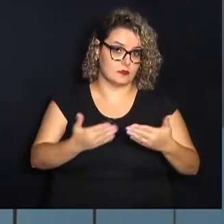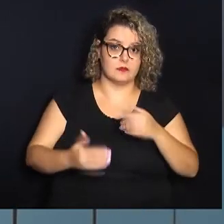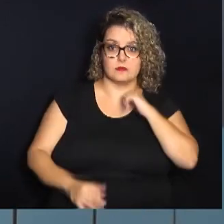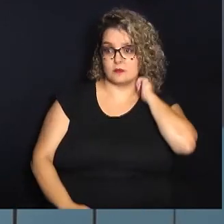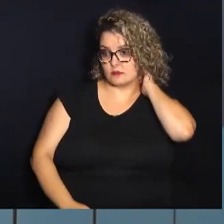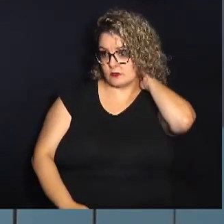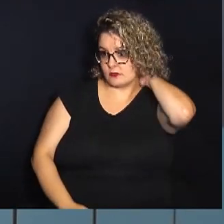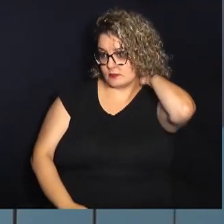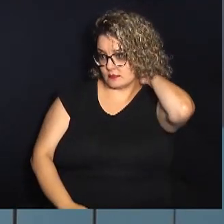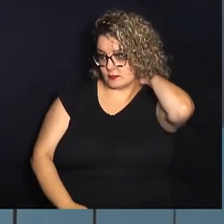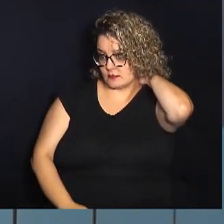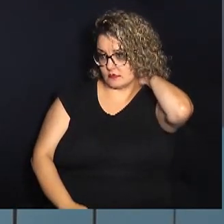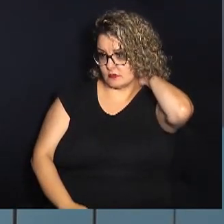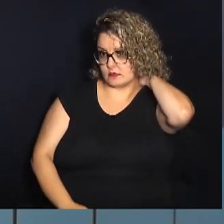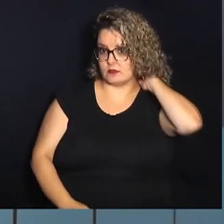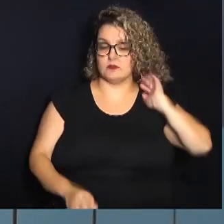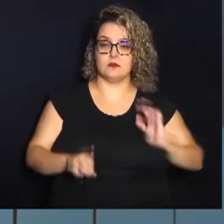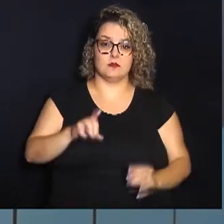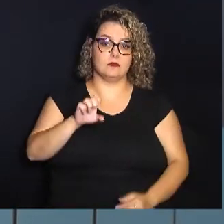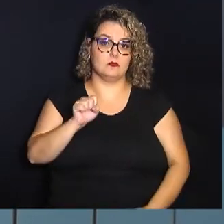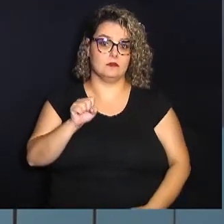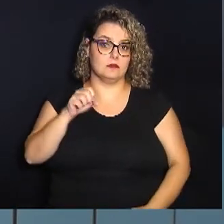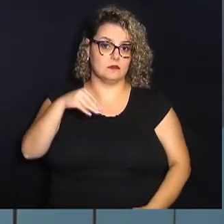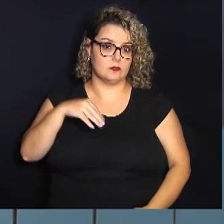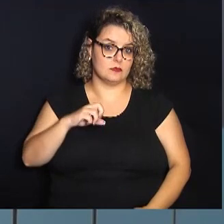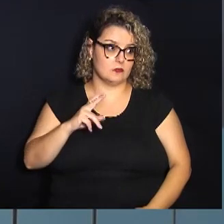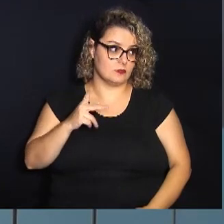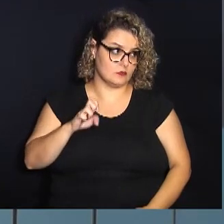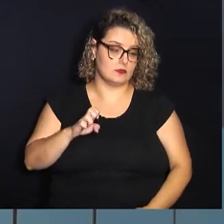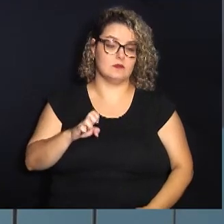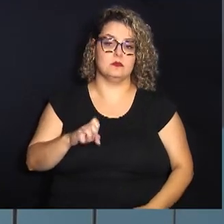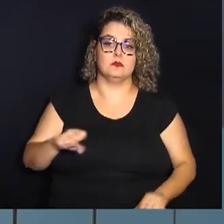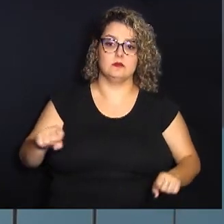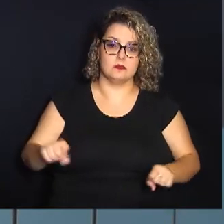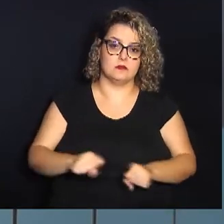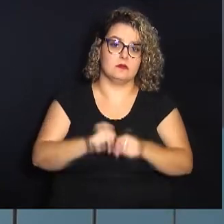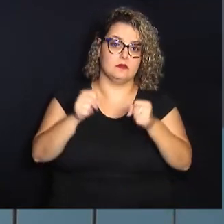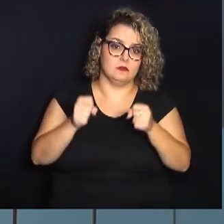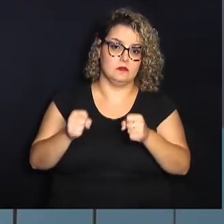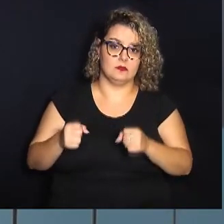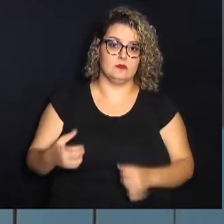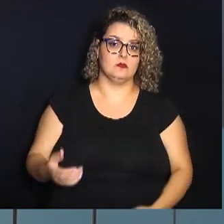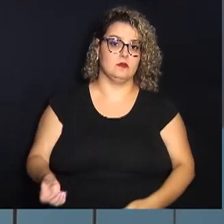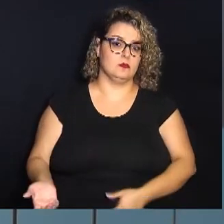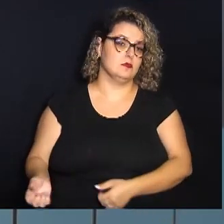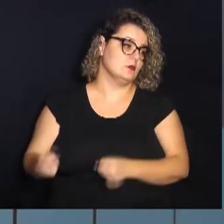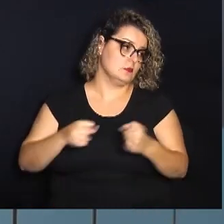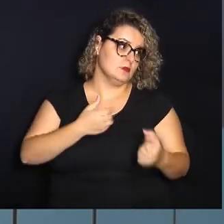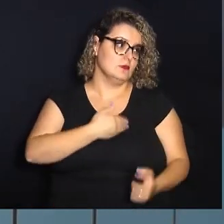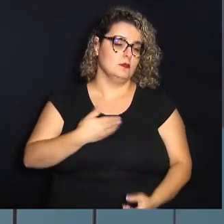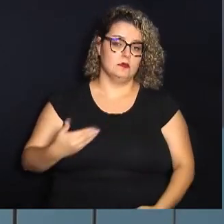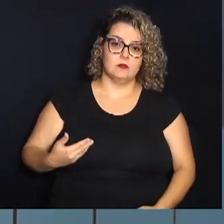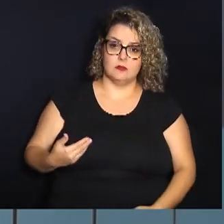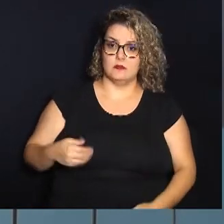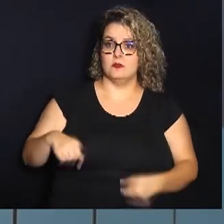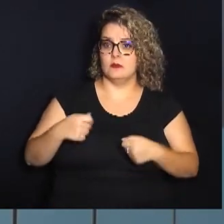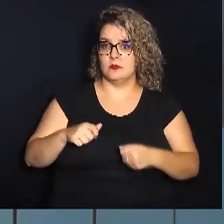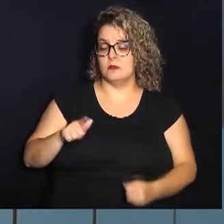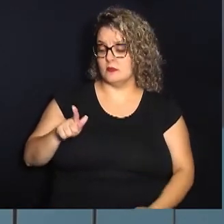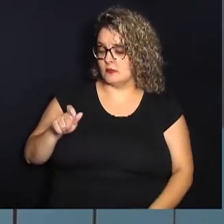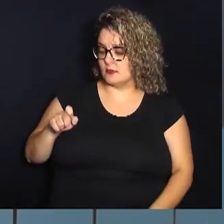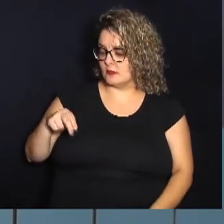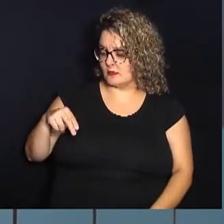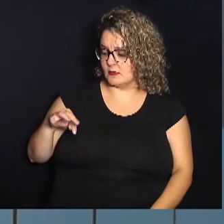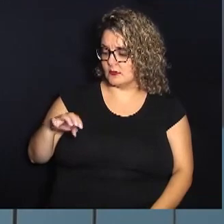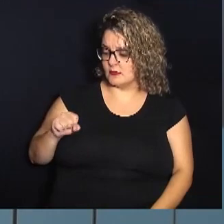saúde pública, né? A gente sabe que precisa ter um corpo muito grande de profissionais, agentes de saúde, para que